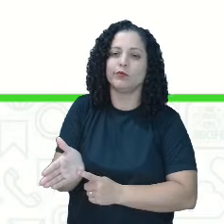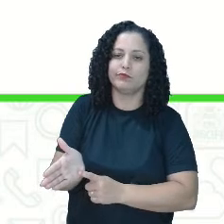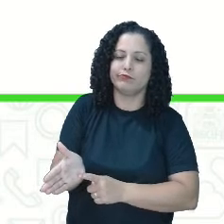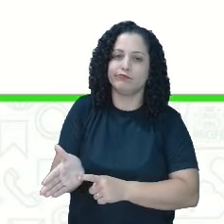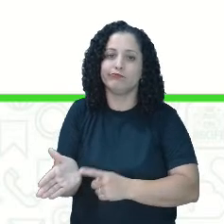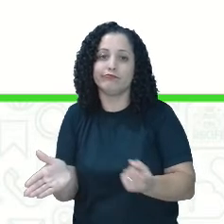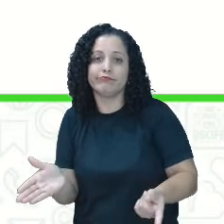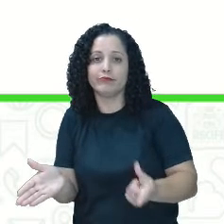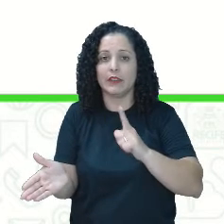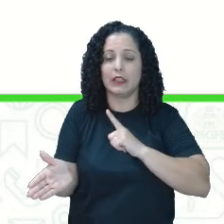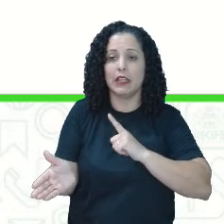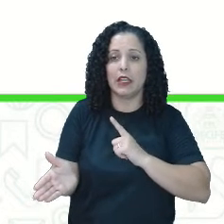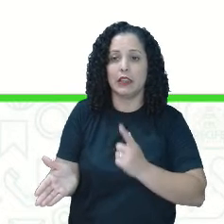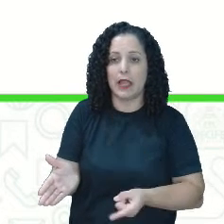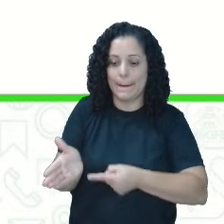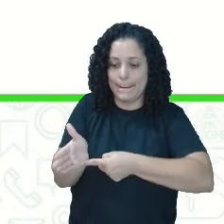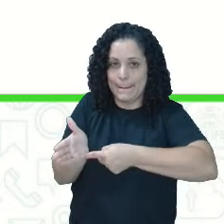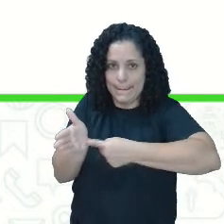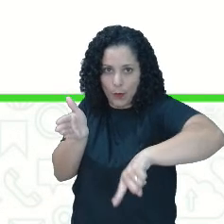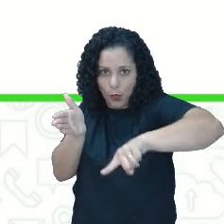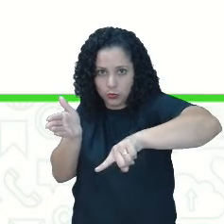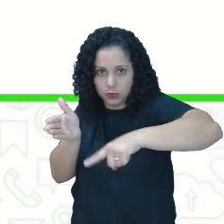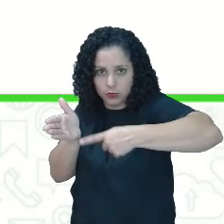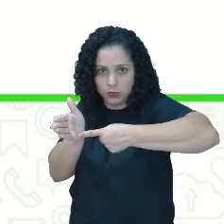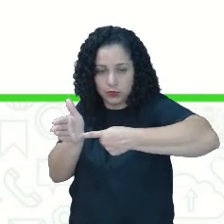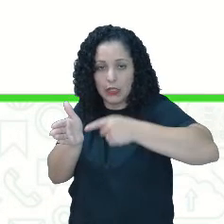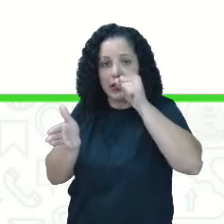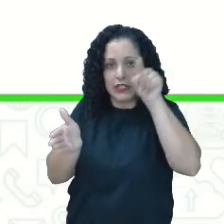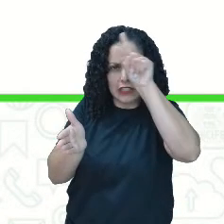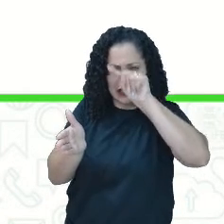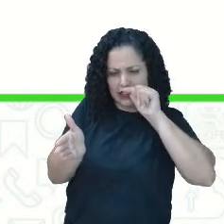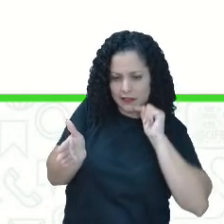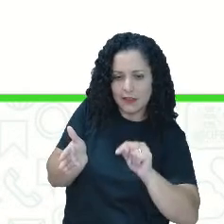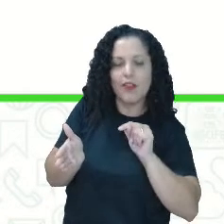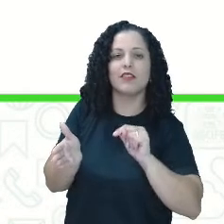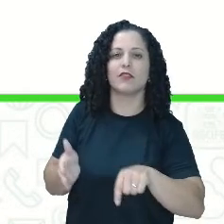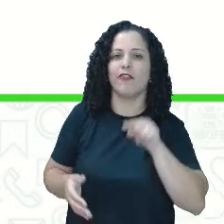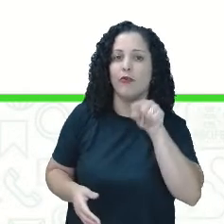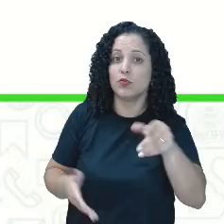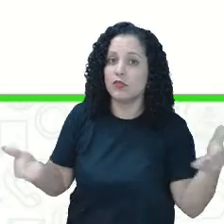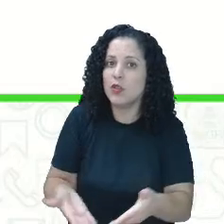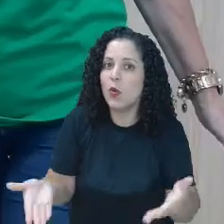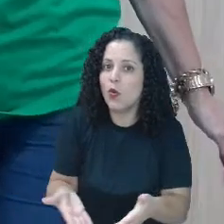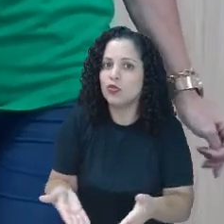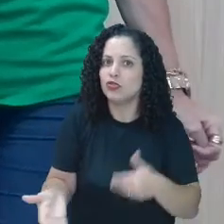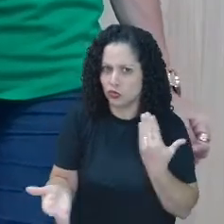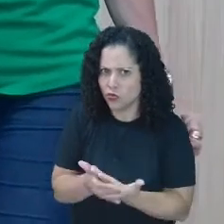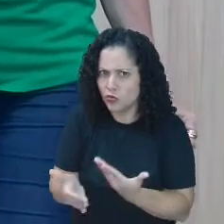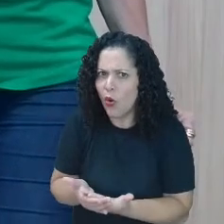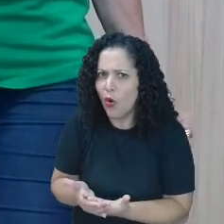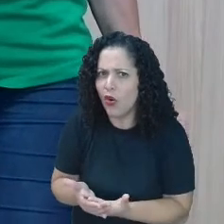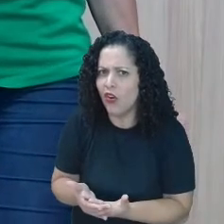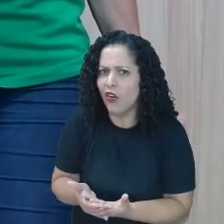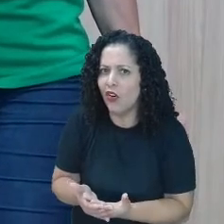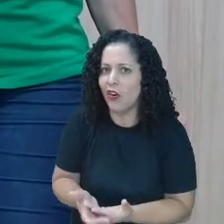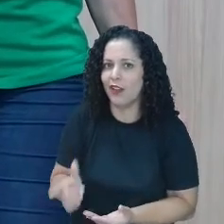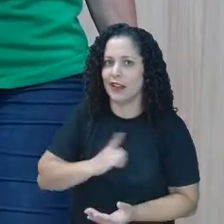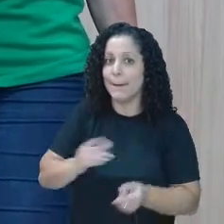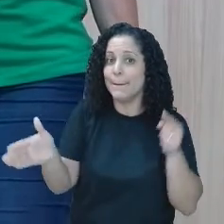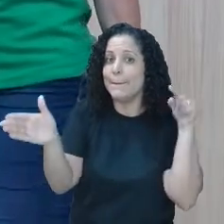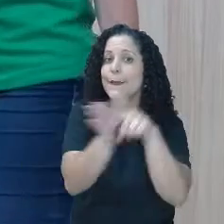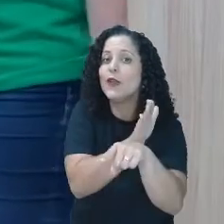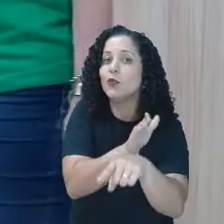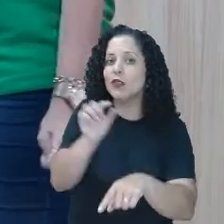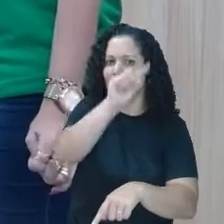final, o ponto de interrogação, que a gente usa tanto. Você estudou hoje? Estou colocando interrogação,